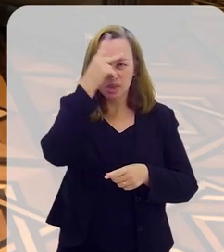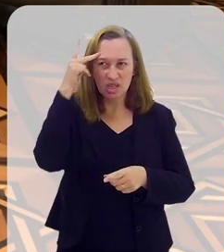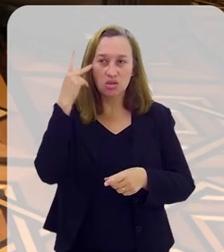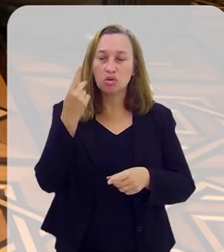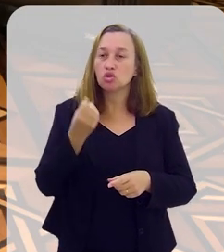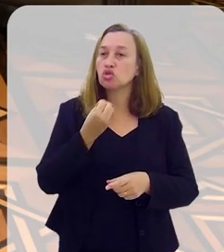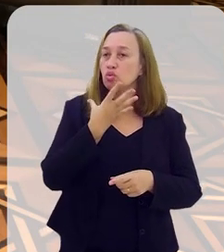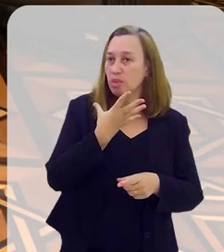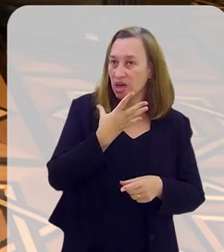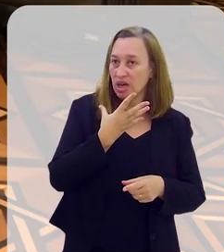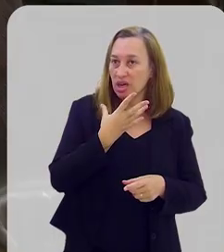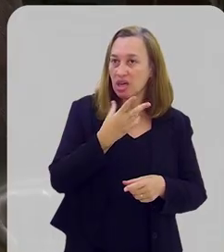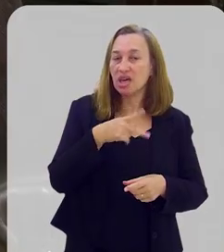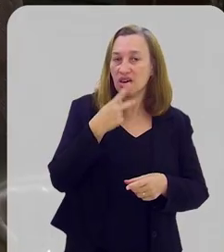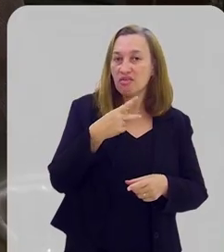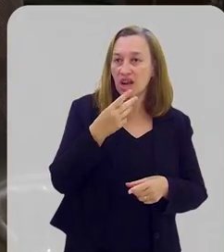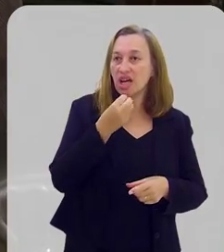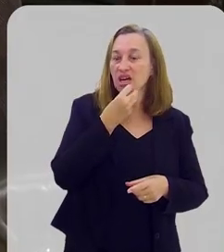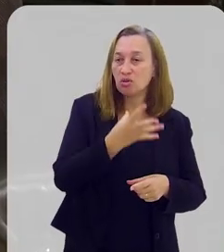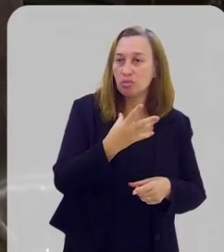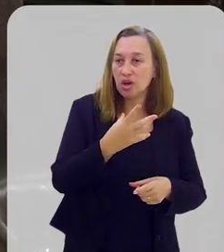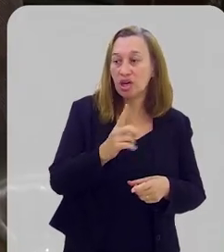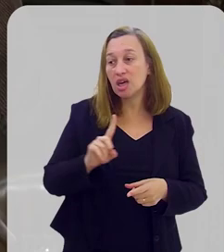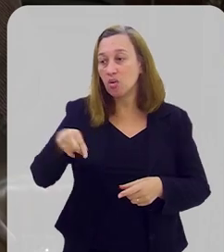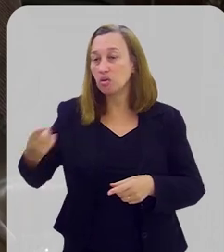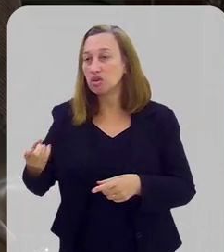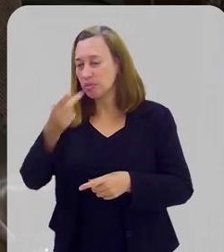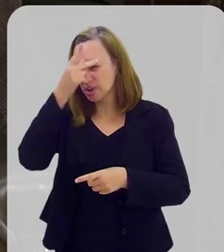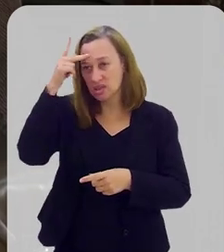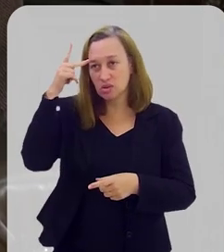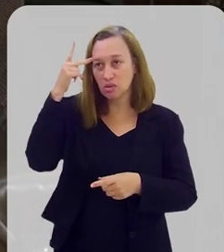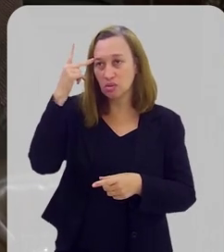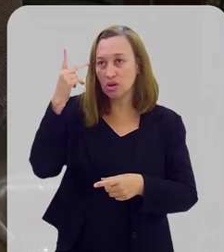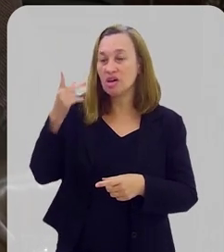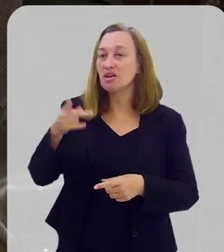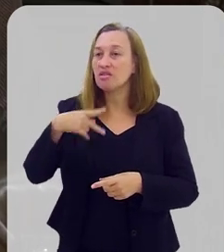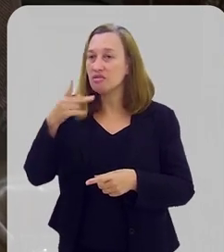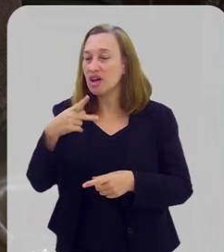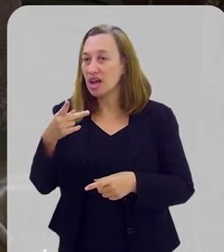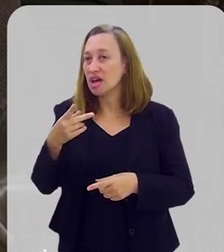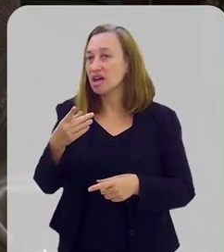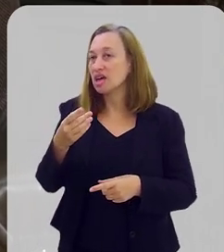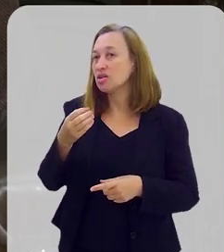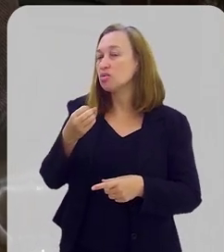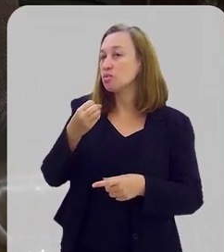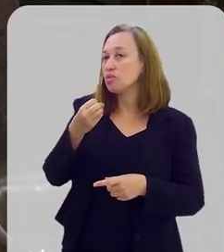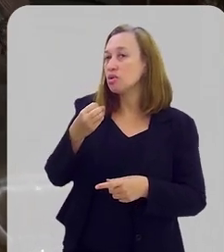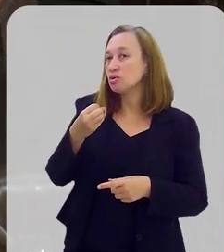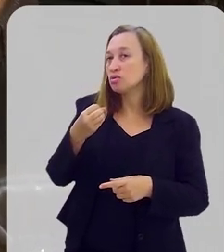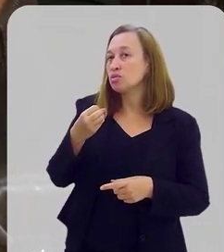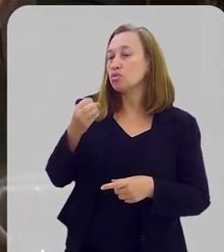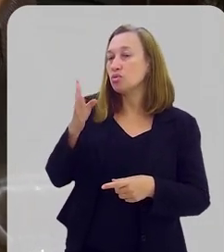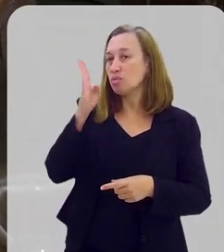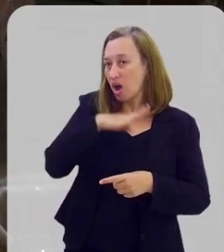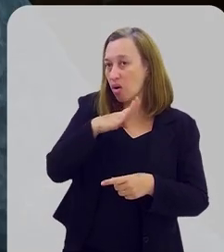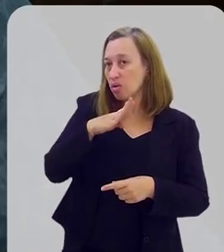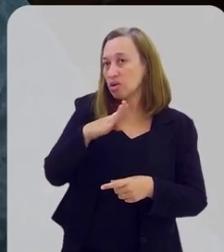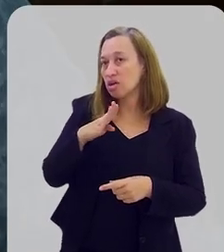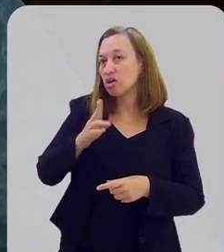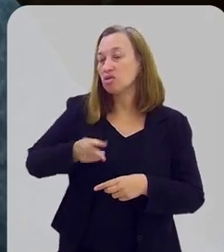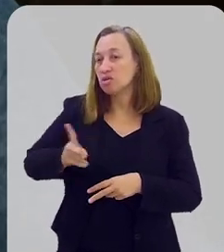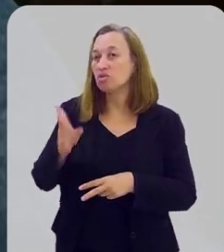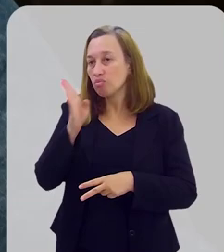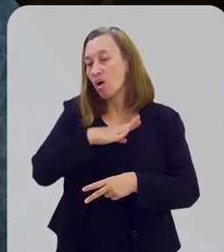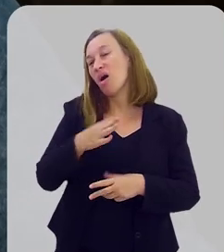bem falar que é do bem e pessoas do bem falar o que é do mal ao mesmo tempo dentro de uma linha de entendimento estranha S sim sim é as